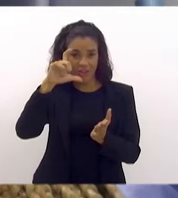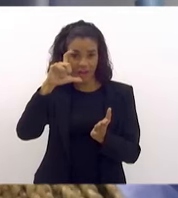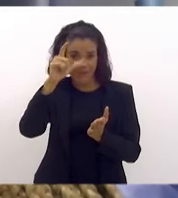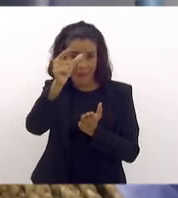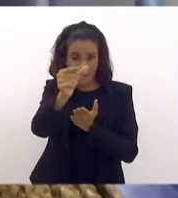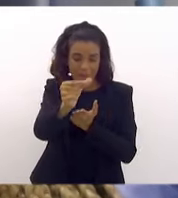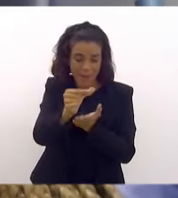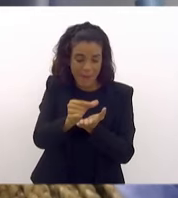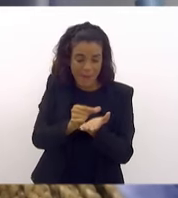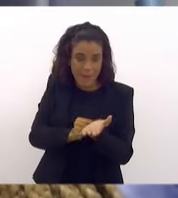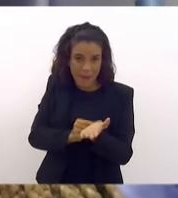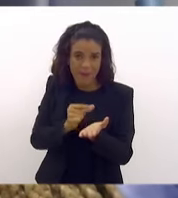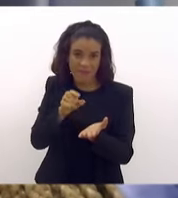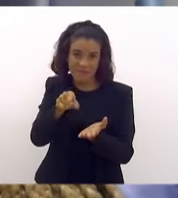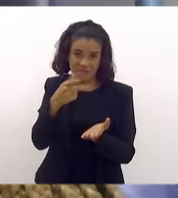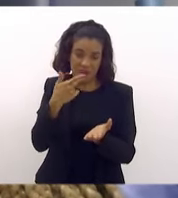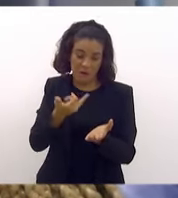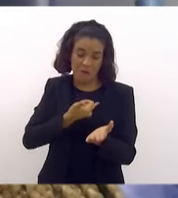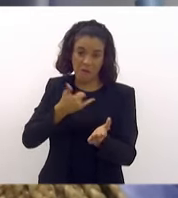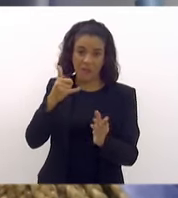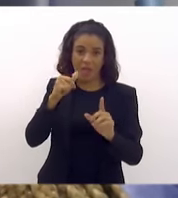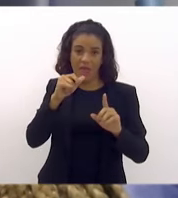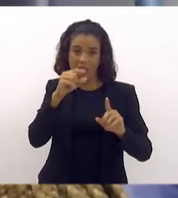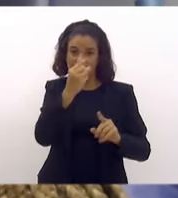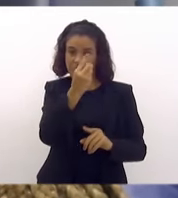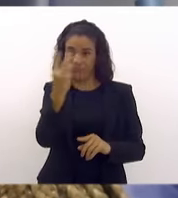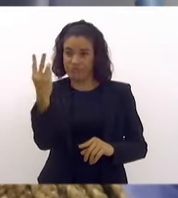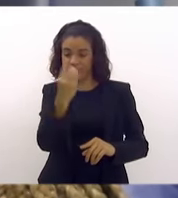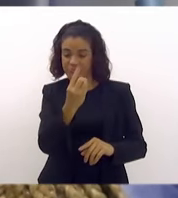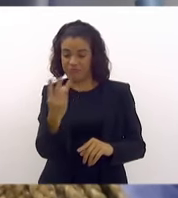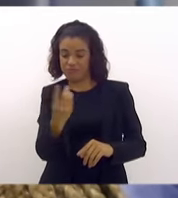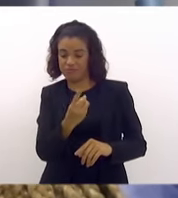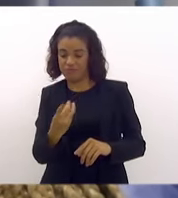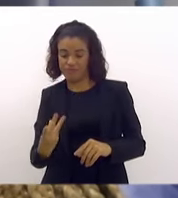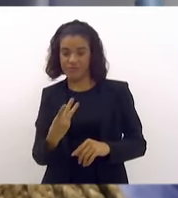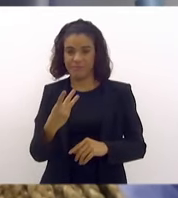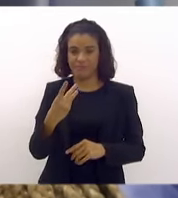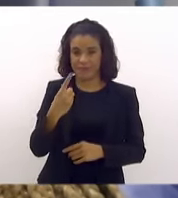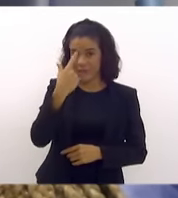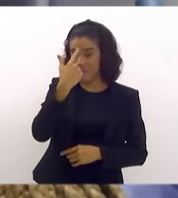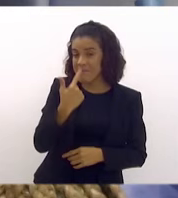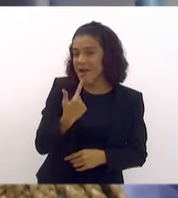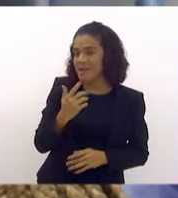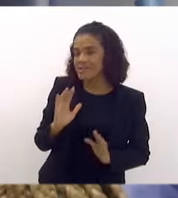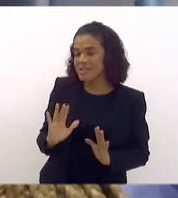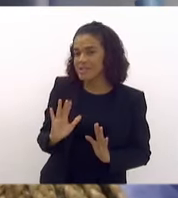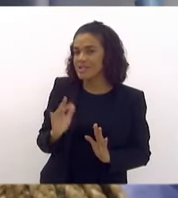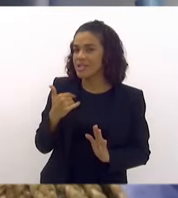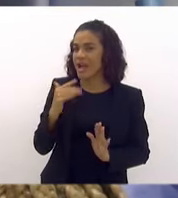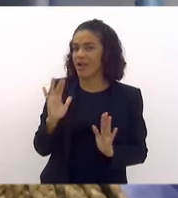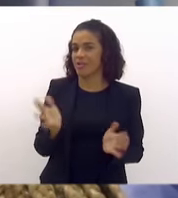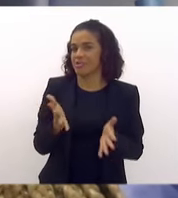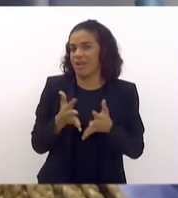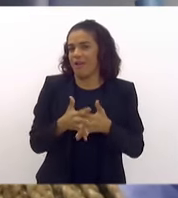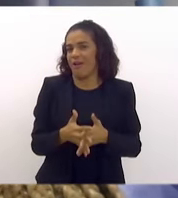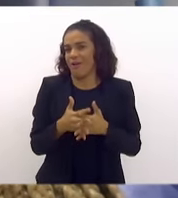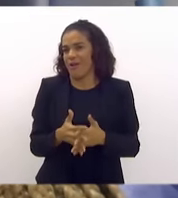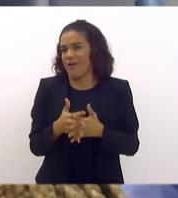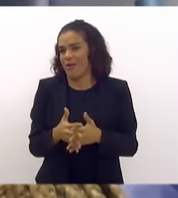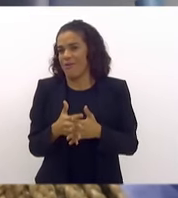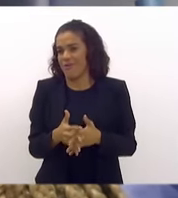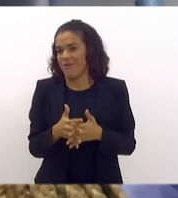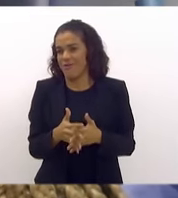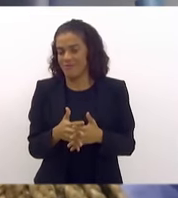vocês me relataram um mosaico de imagens e eu neste momento já confundi já achei que se